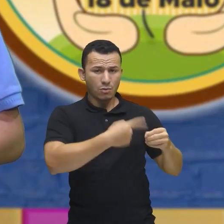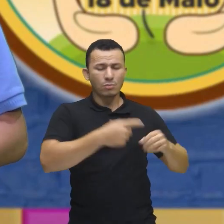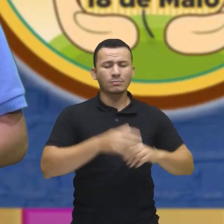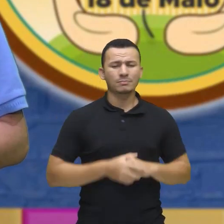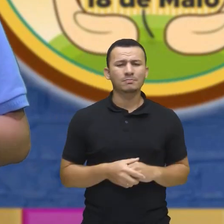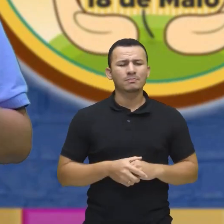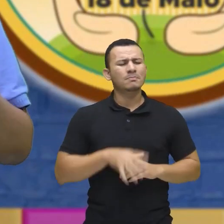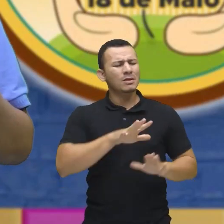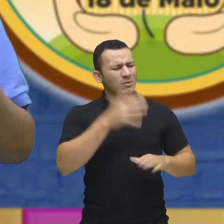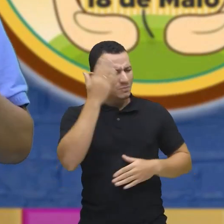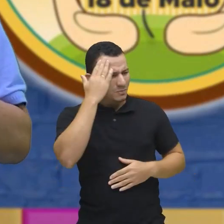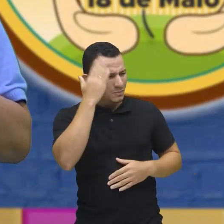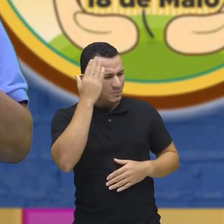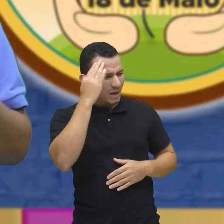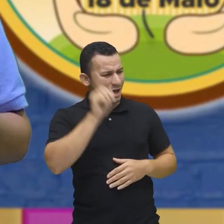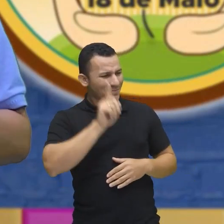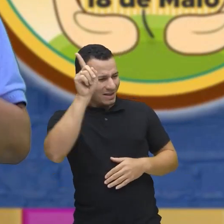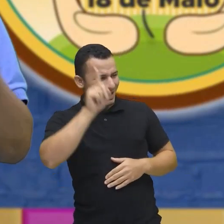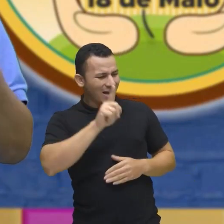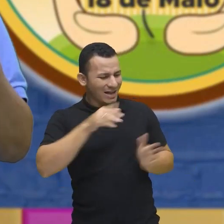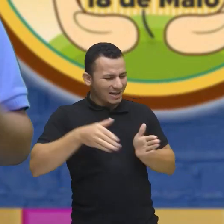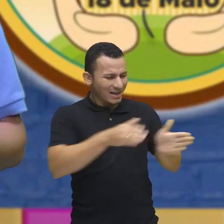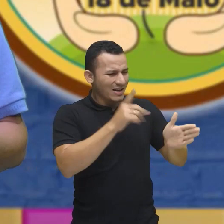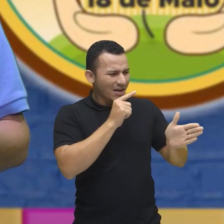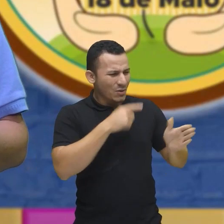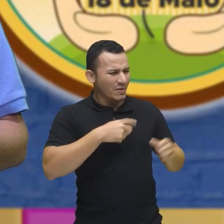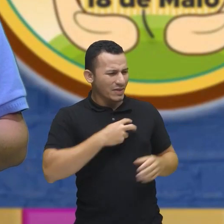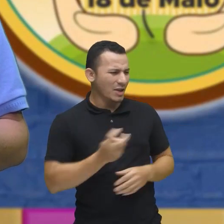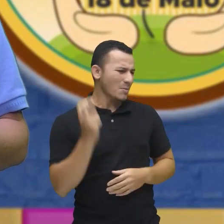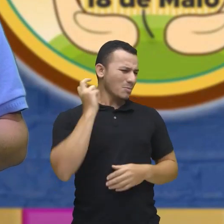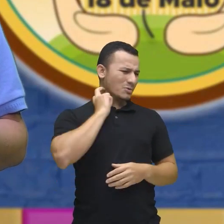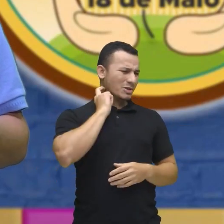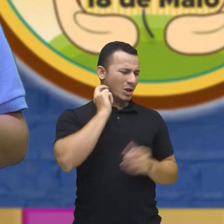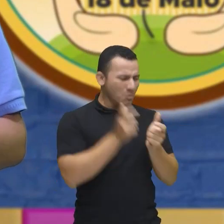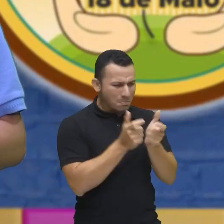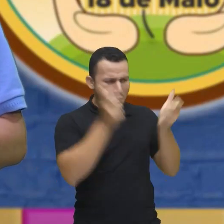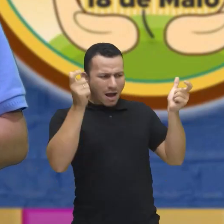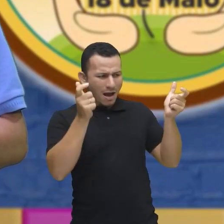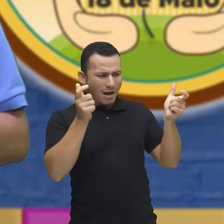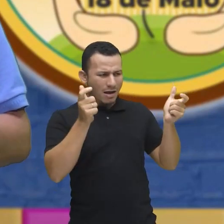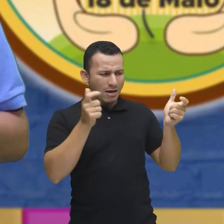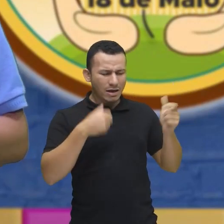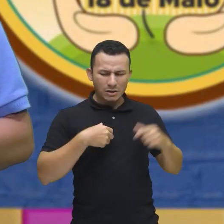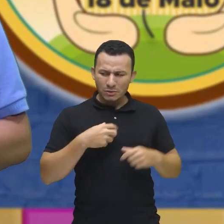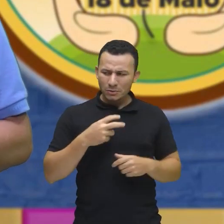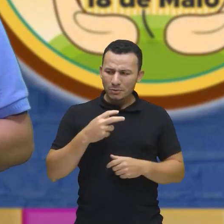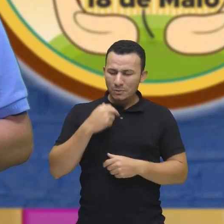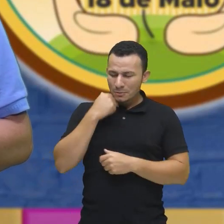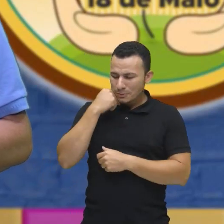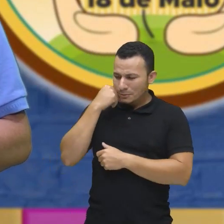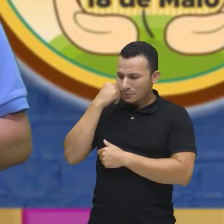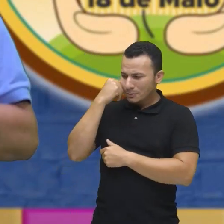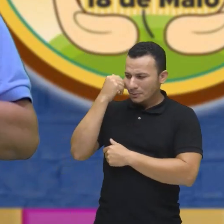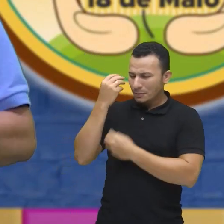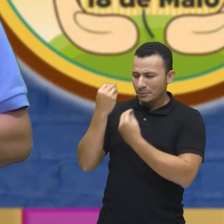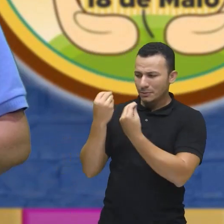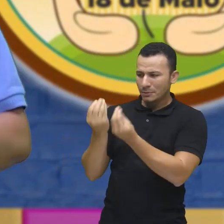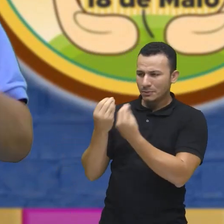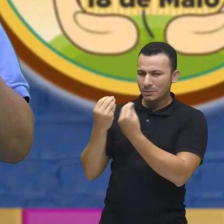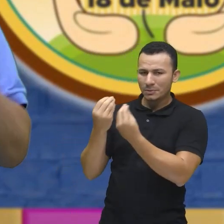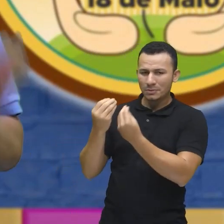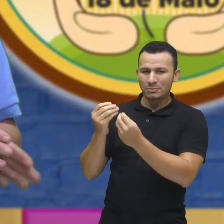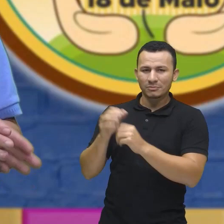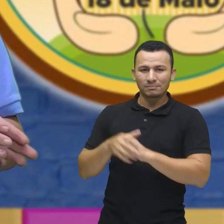que o Rio Andirá ainda tem os morcegos gigantes? Aí eu, meu Deus, que vergonha. Lúcia